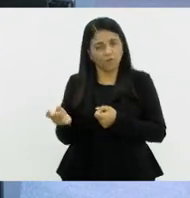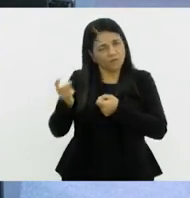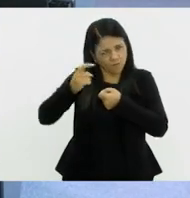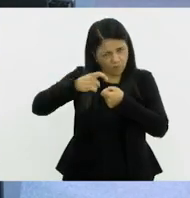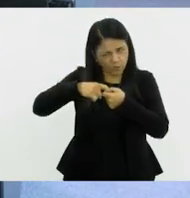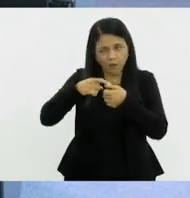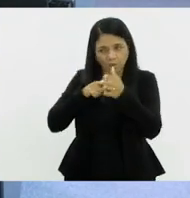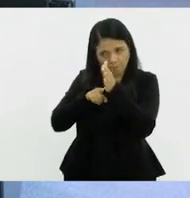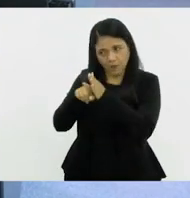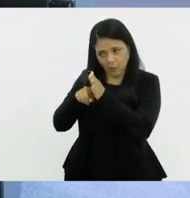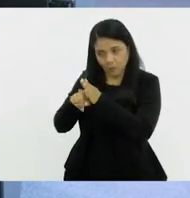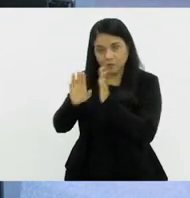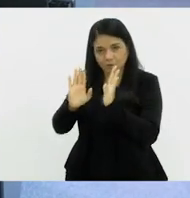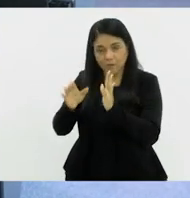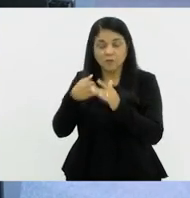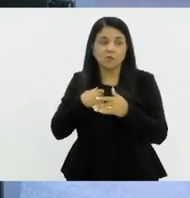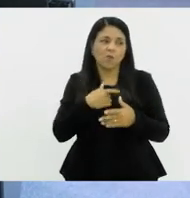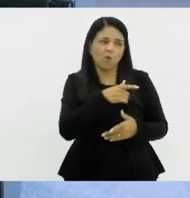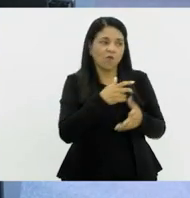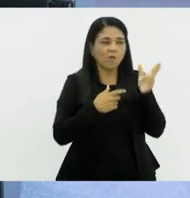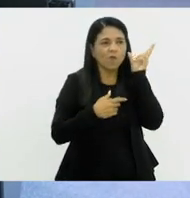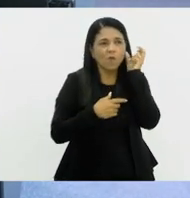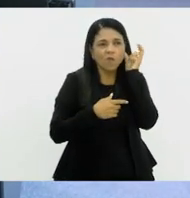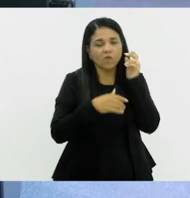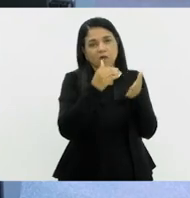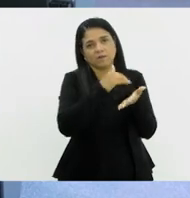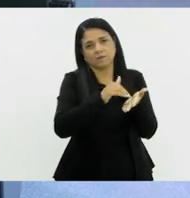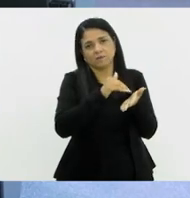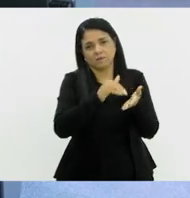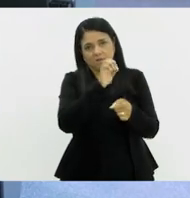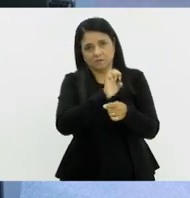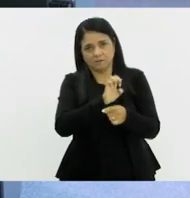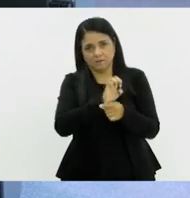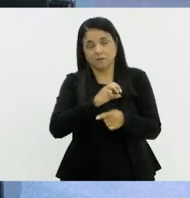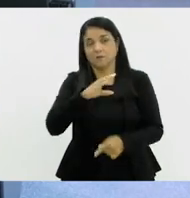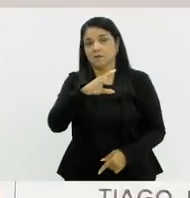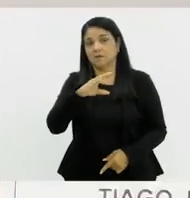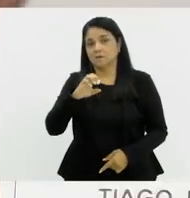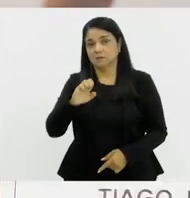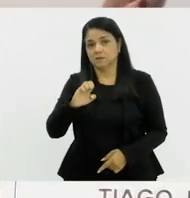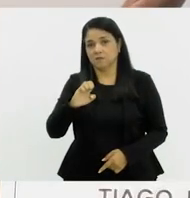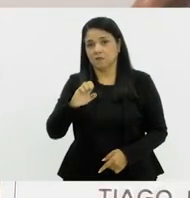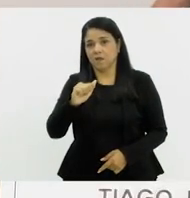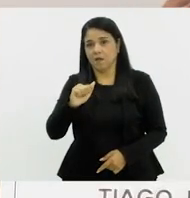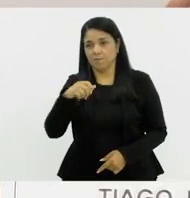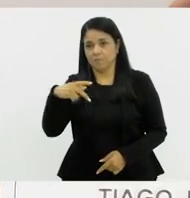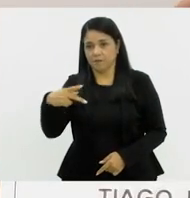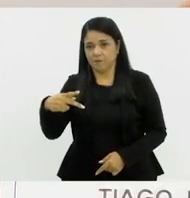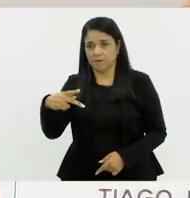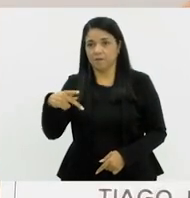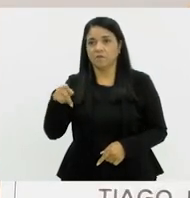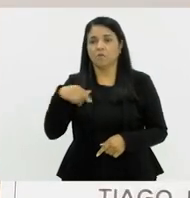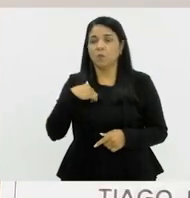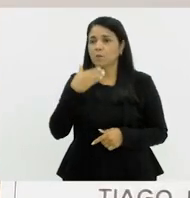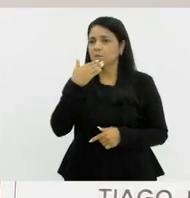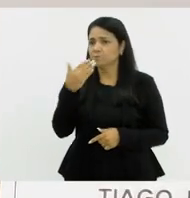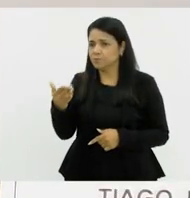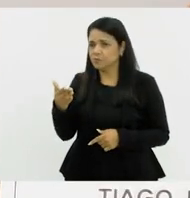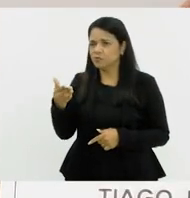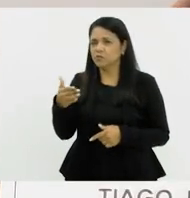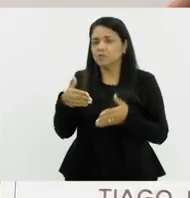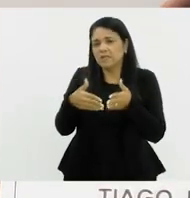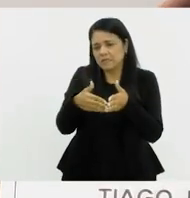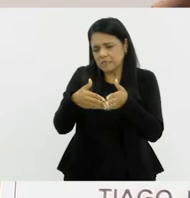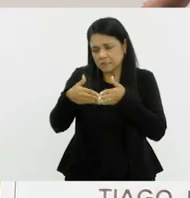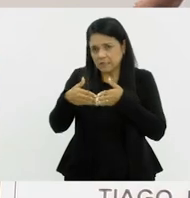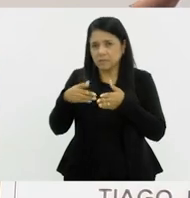eu ouvir aqui a Secretaria de Estado da SEAP. Depois vou pedir licença ao nosso promotor para